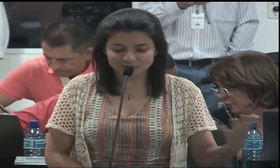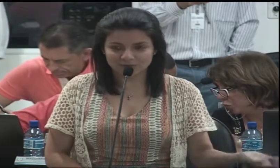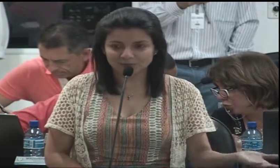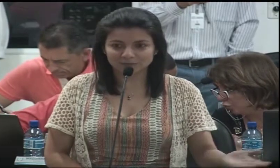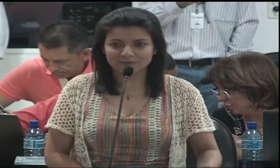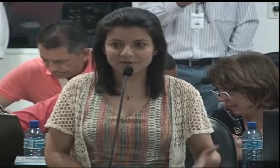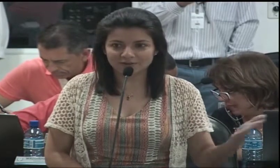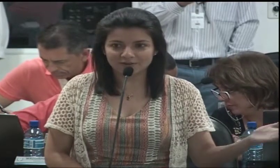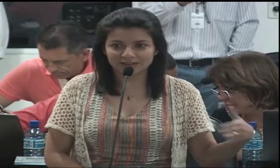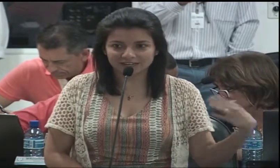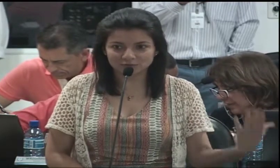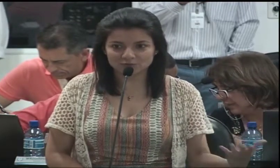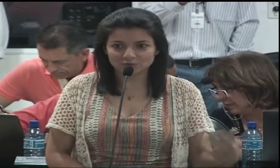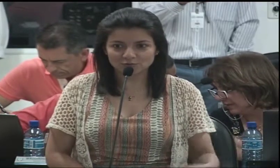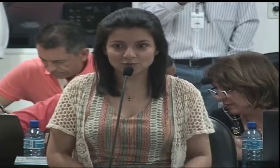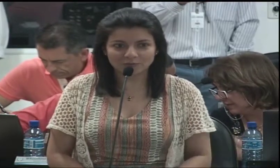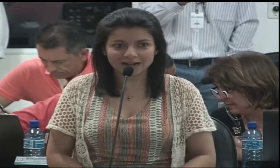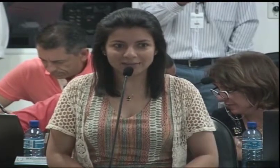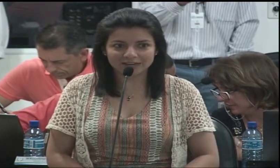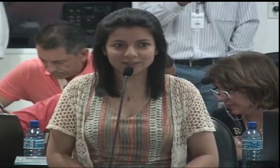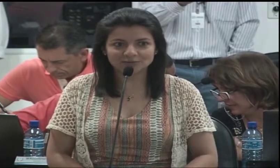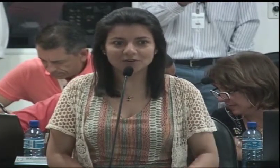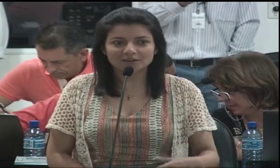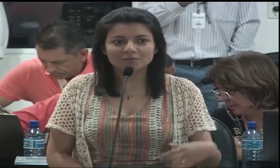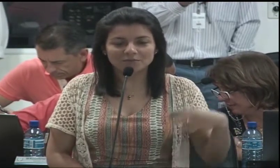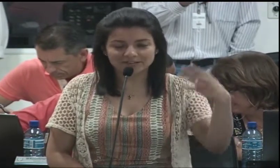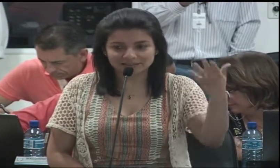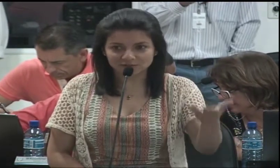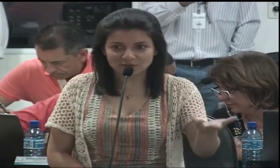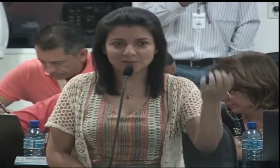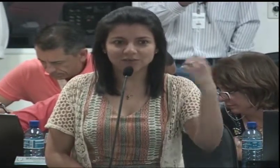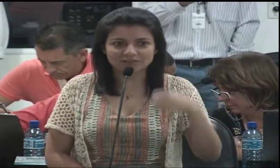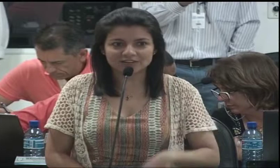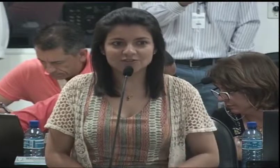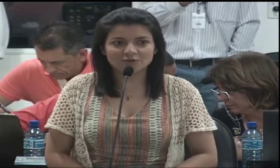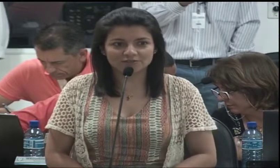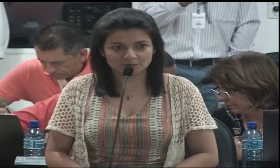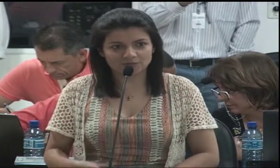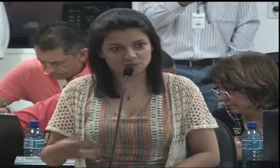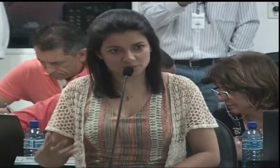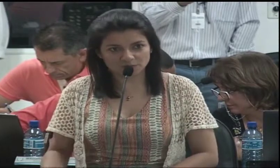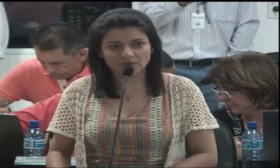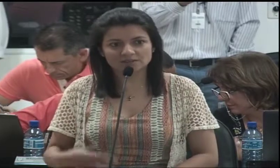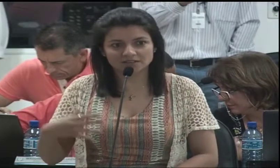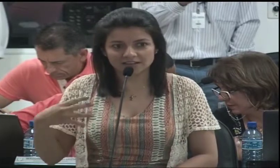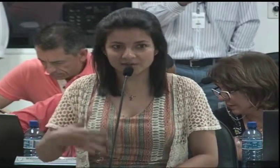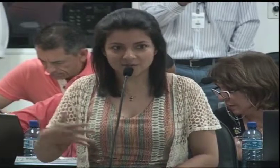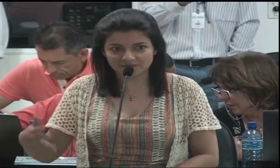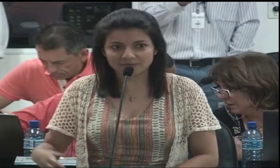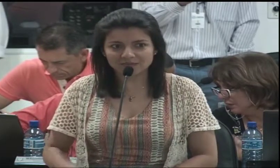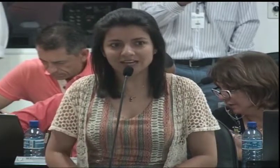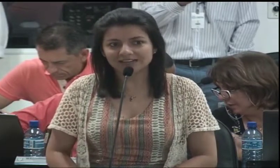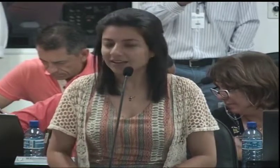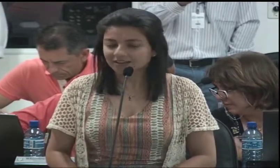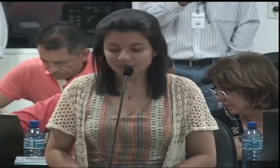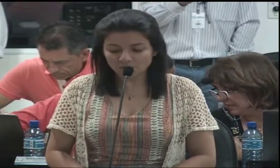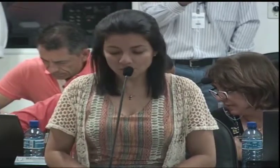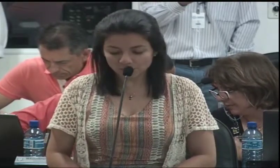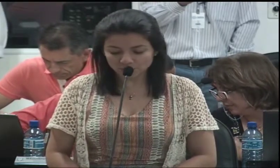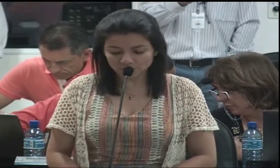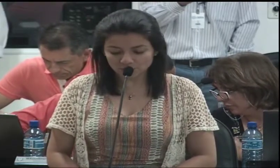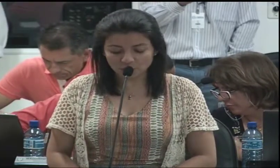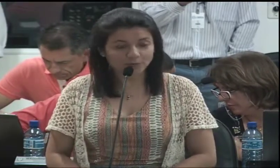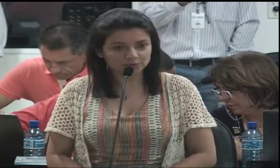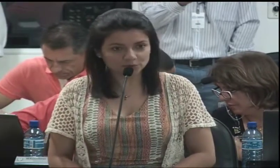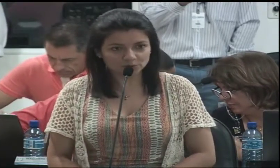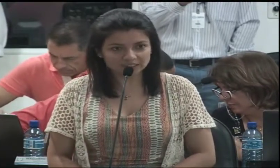nessa associação também, fora aqui dos muros do parlamento, momento em que eu tenho a oportunidade de conviver com a sua esposa e com a família. Então,